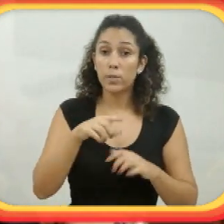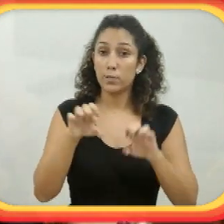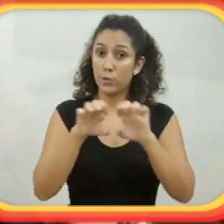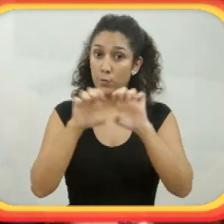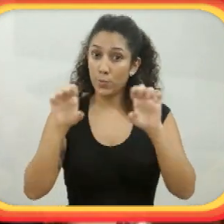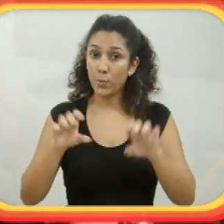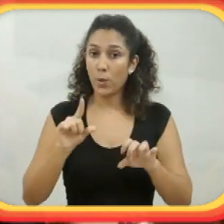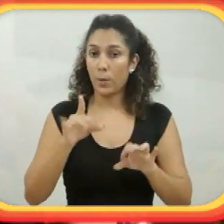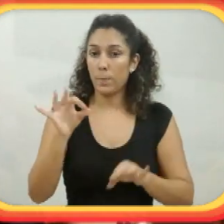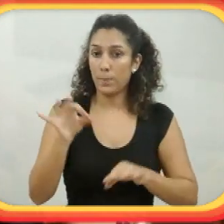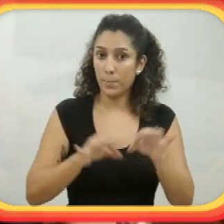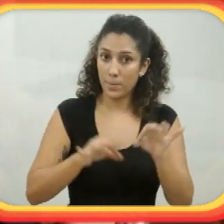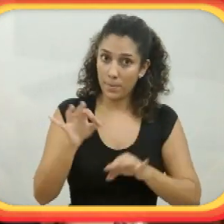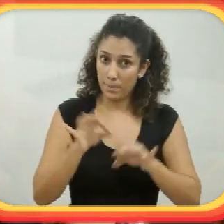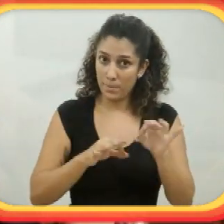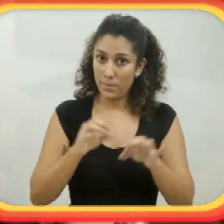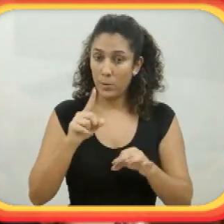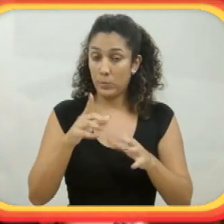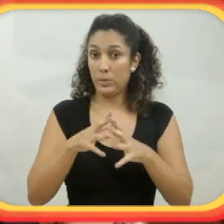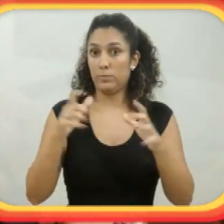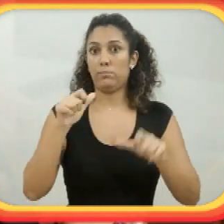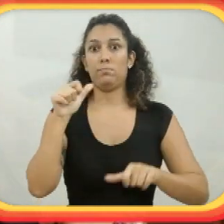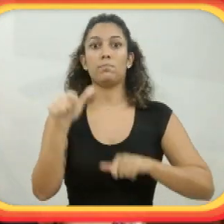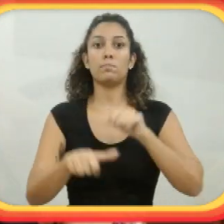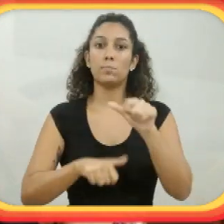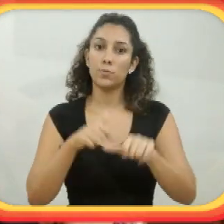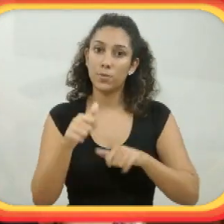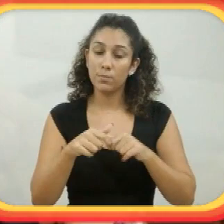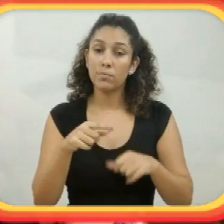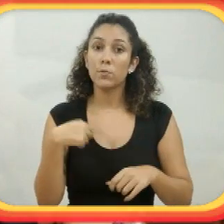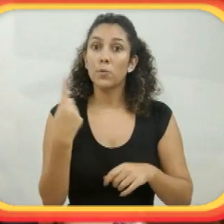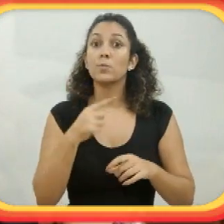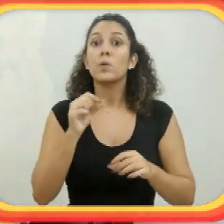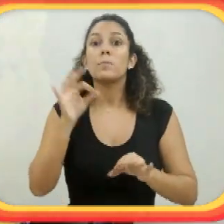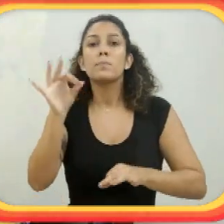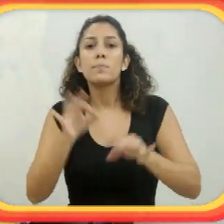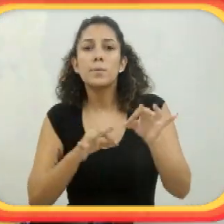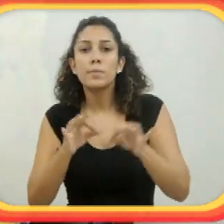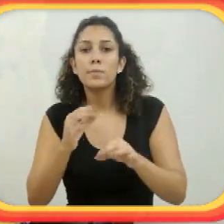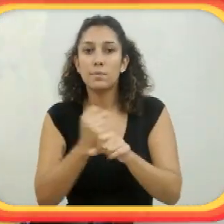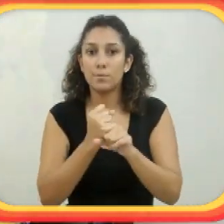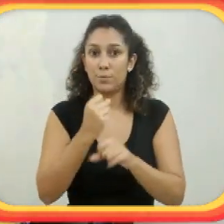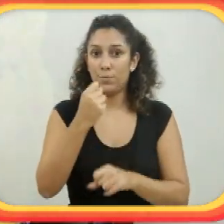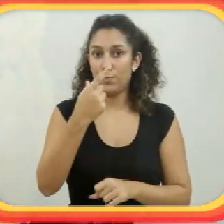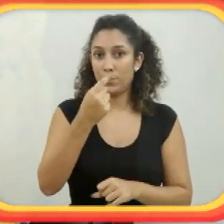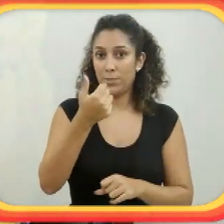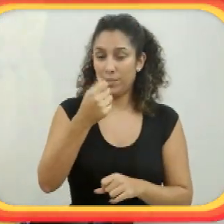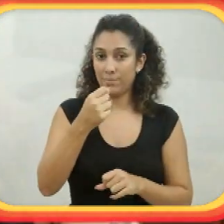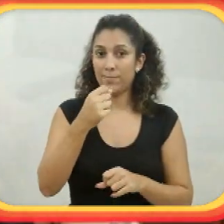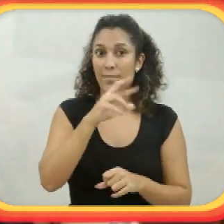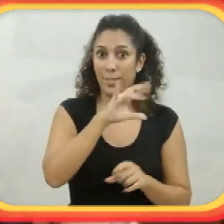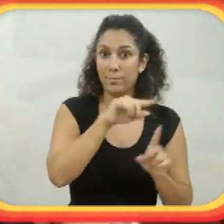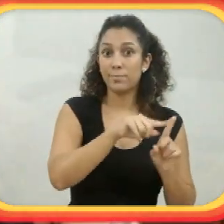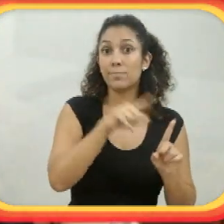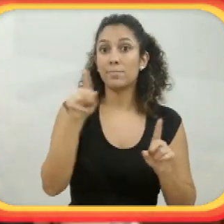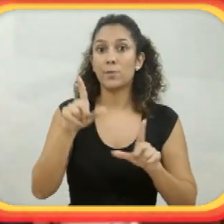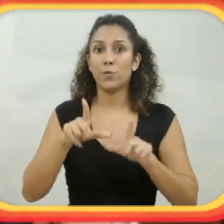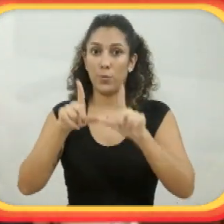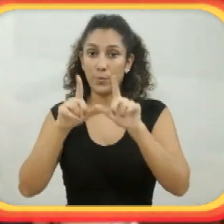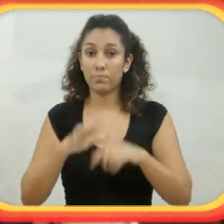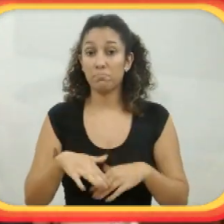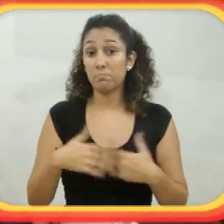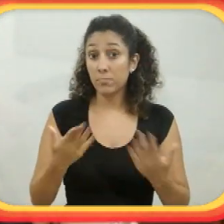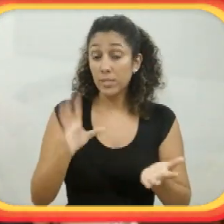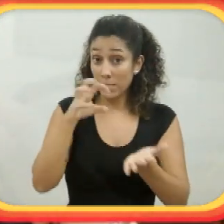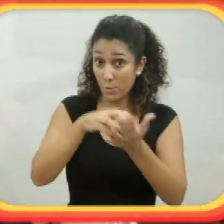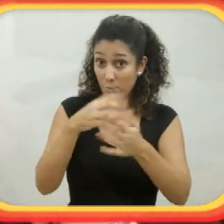ciclo para estarmos utilizando o centro de treinamento. Então, talvez a estrutura de